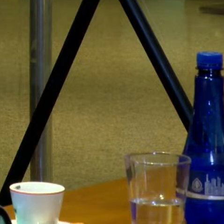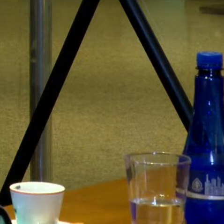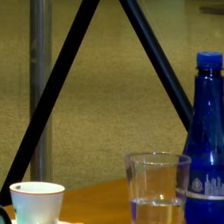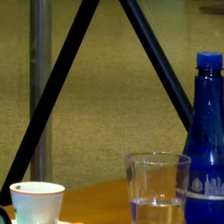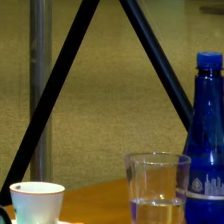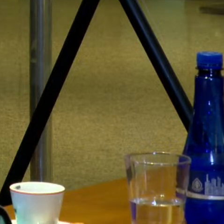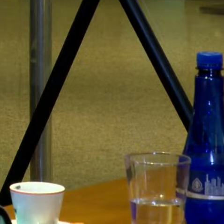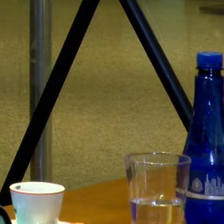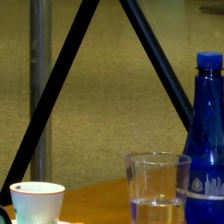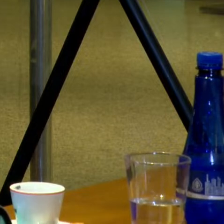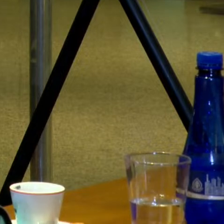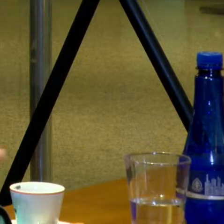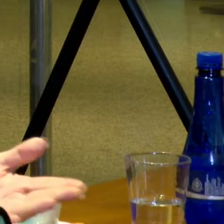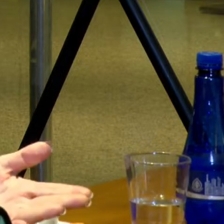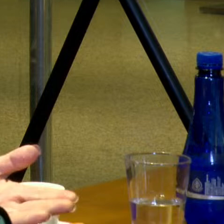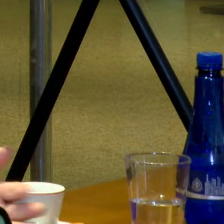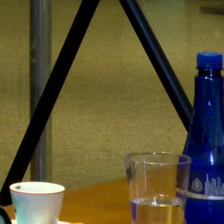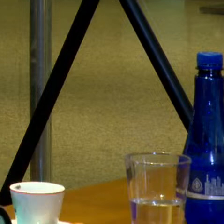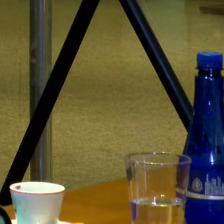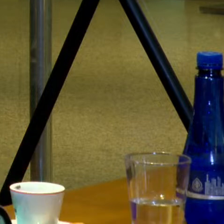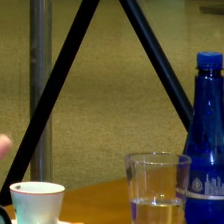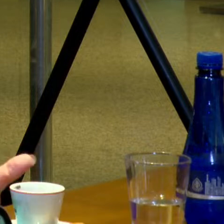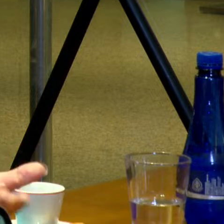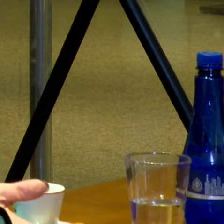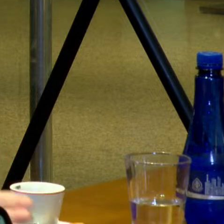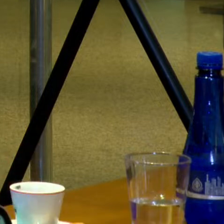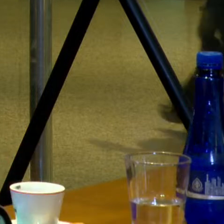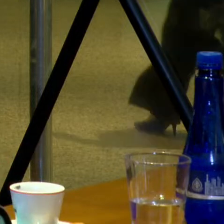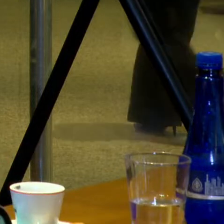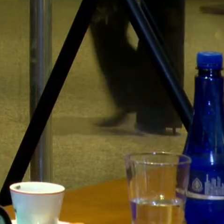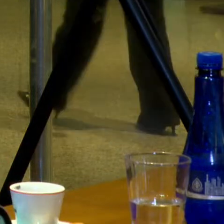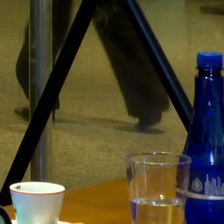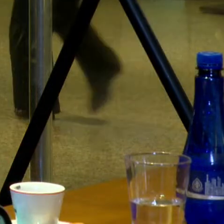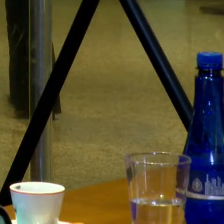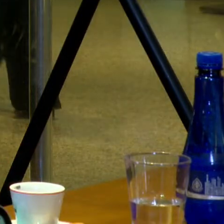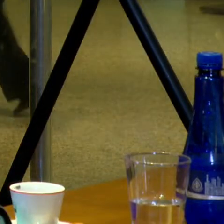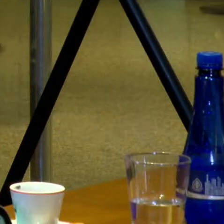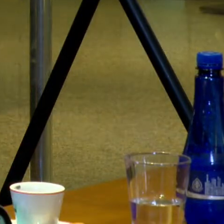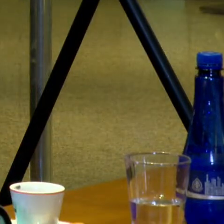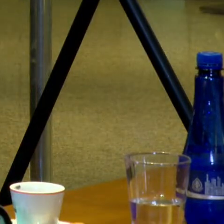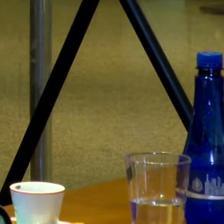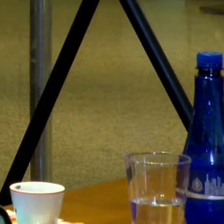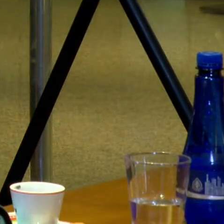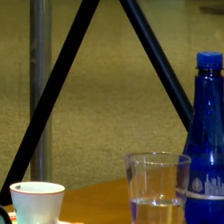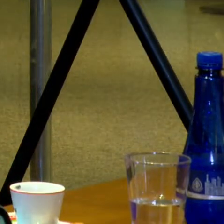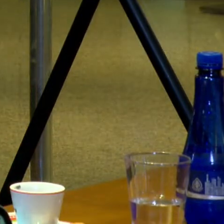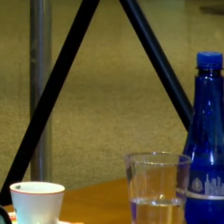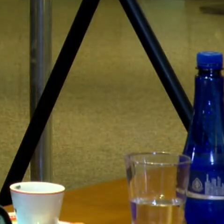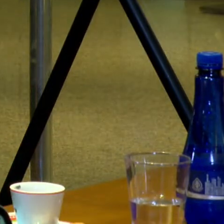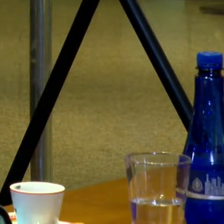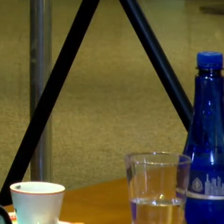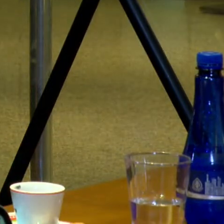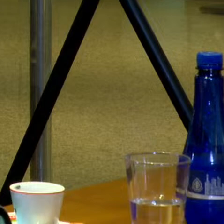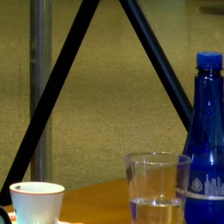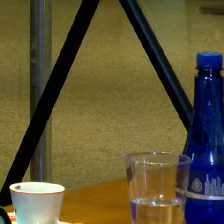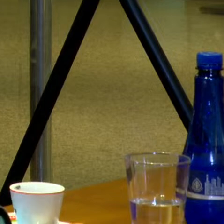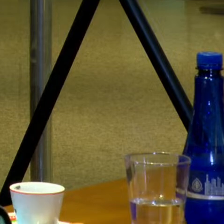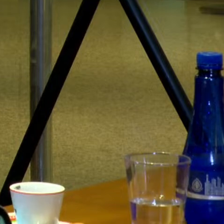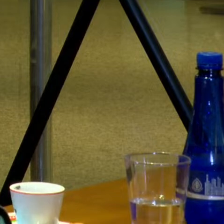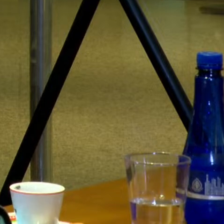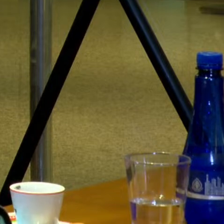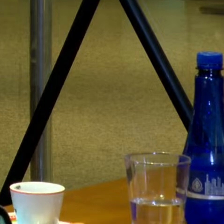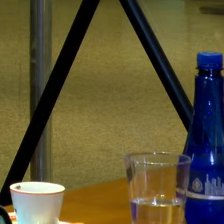do MT. Muito bem-vindo, muito bem-vinda. Eu sou Tânia Halber e falamos direto aqui do